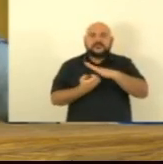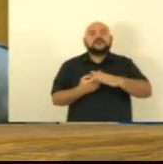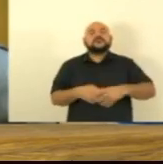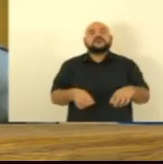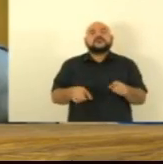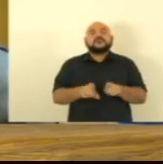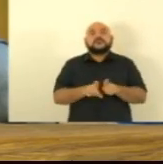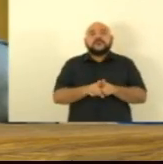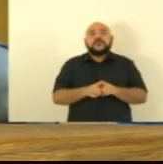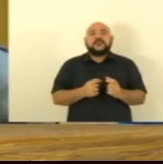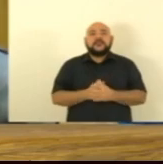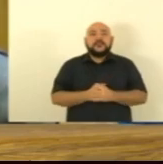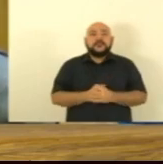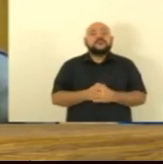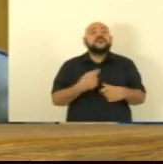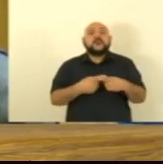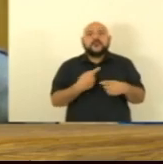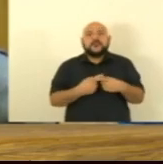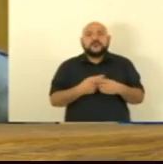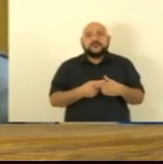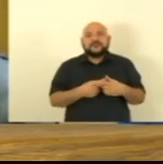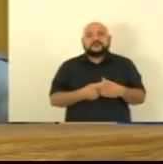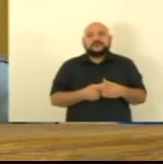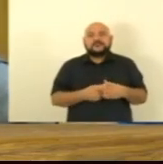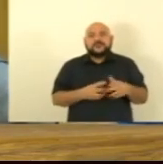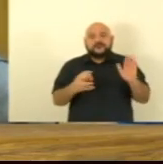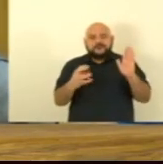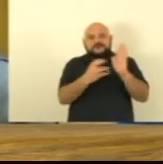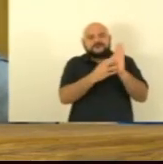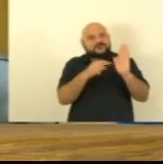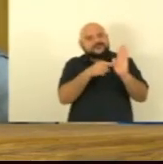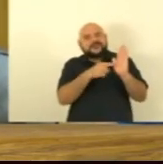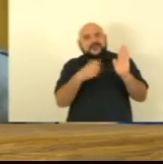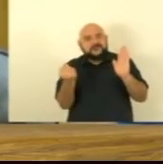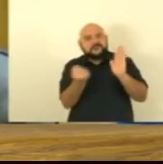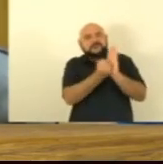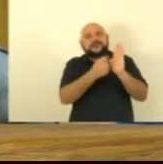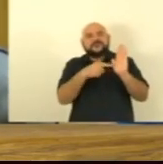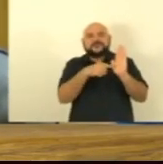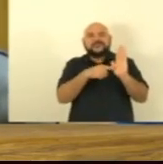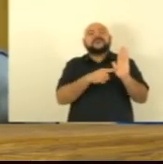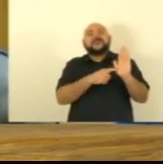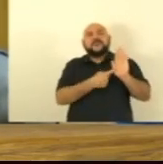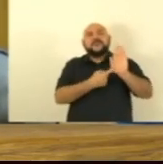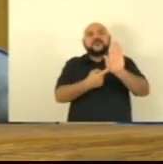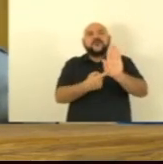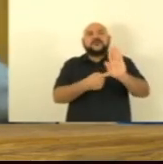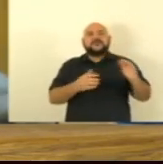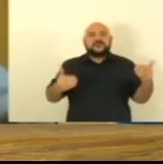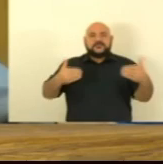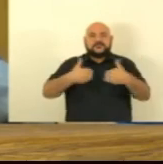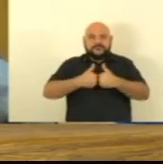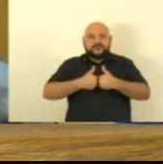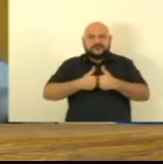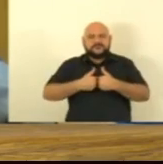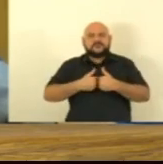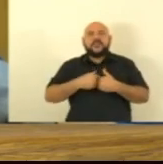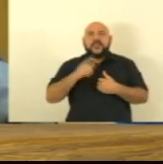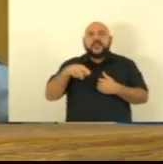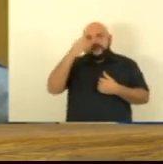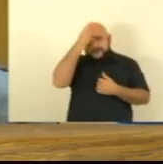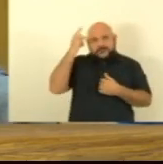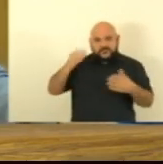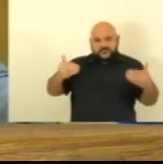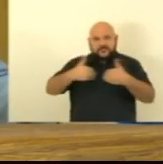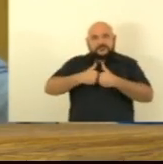com esse selo de inclusão que, assim como todos nós, os autistas também são capazes.